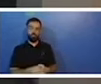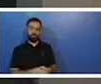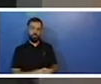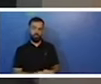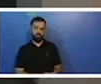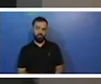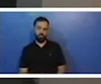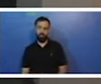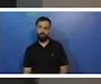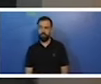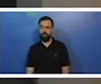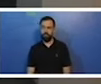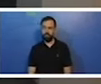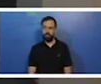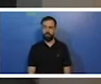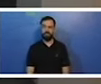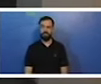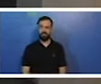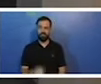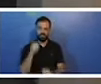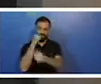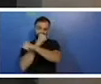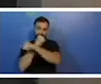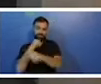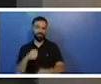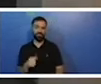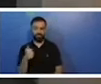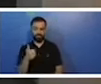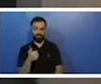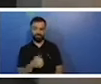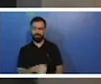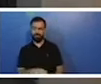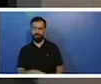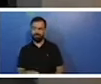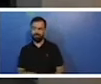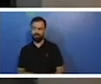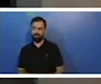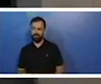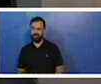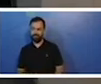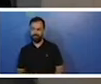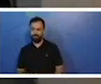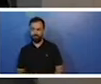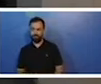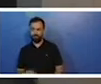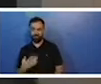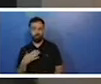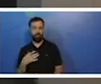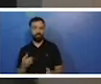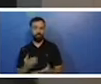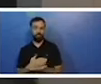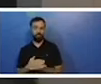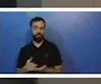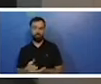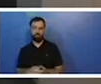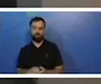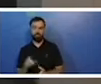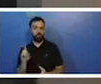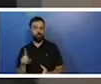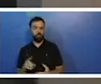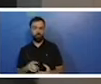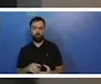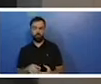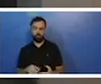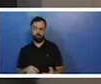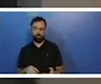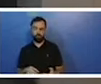ajudar aqui nessa tudo bem vamos lá quem começa e eu converso Então vai alguma posição um